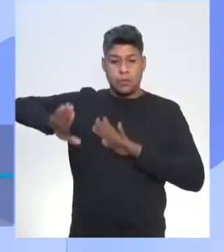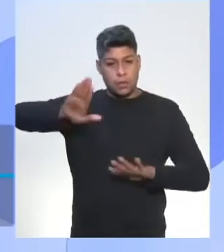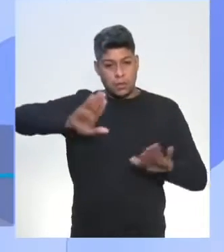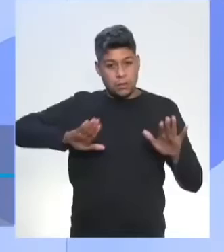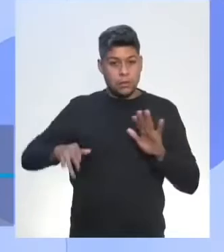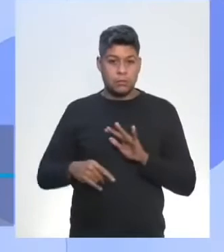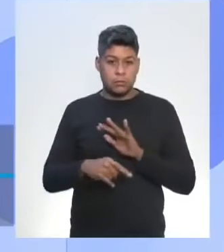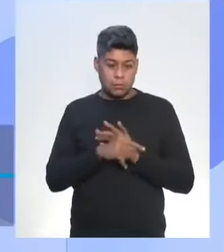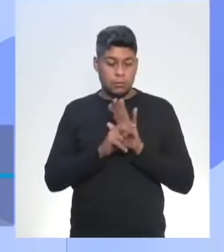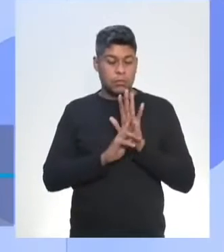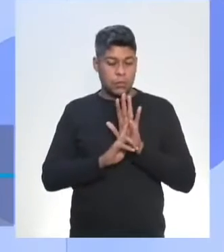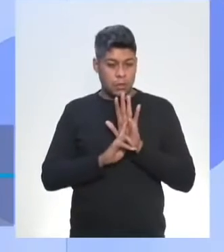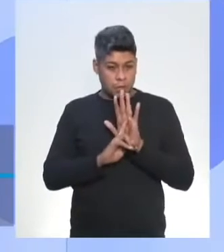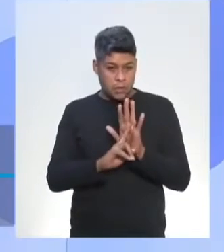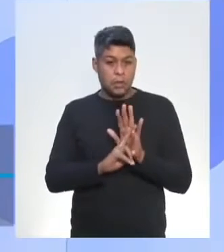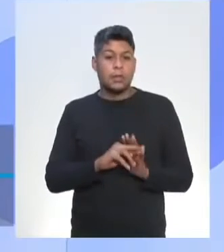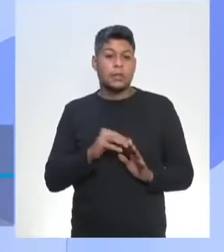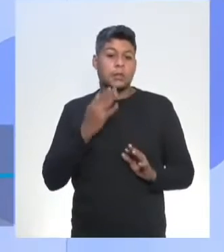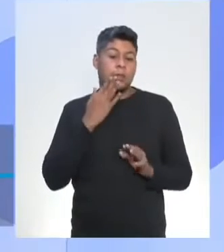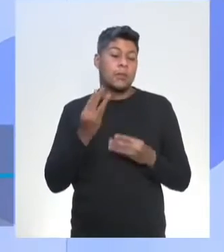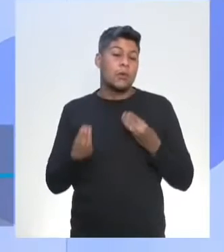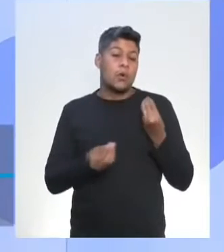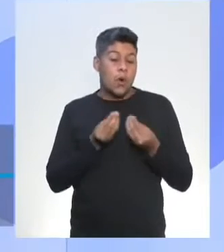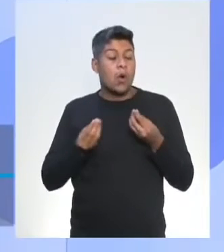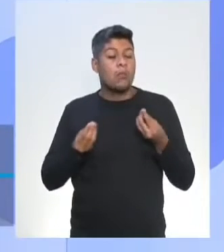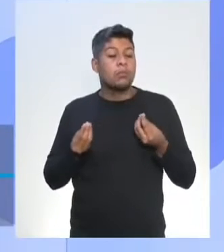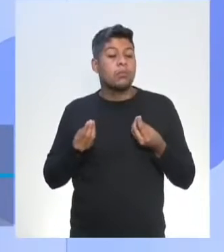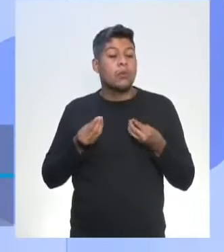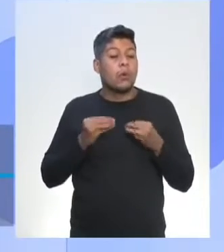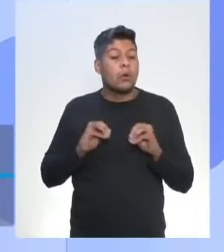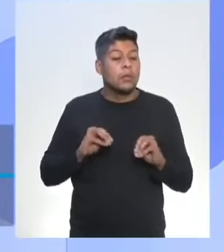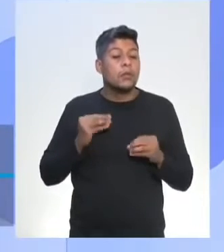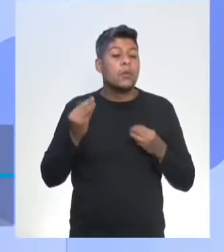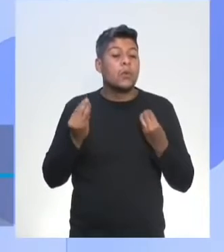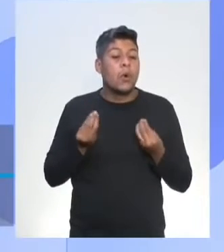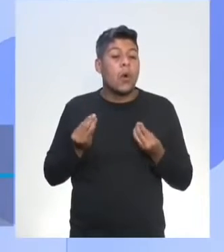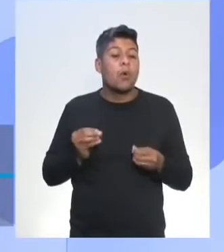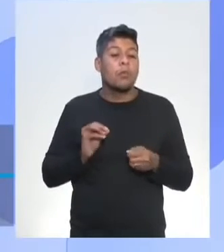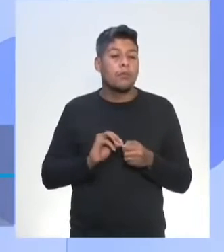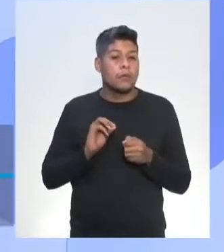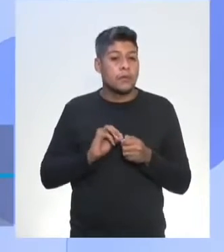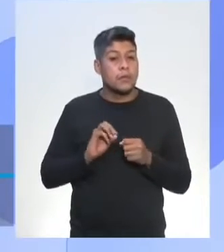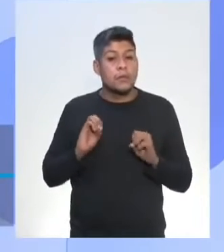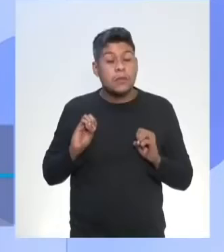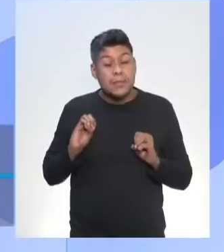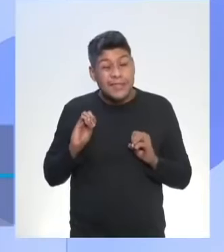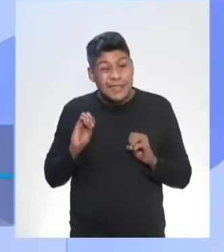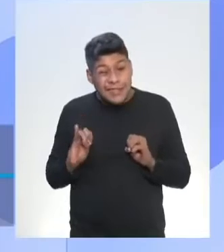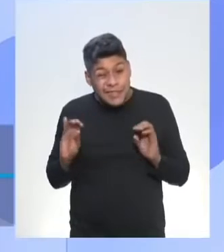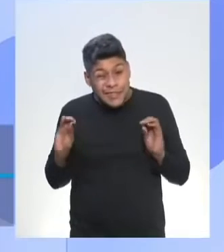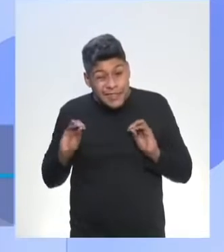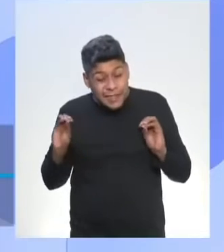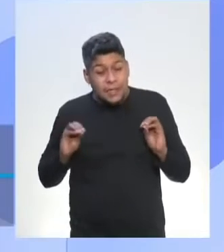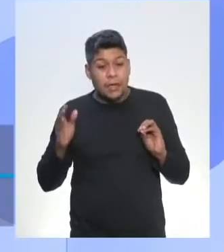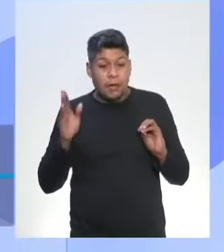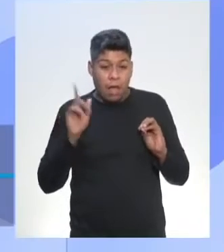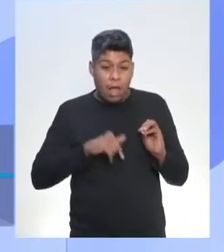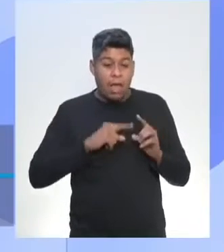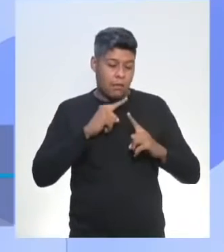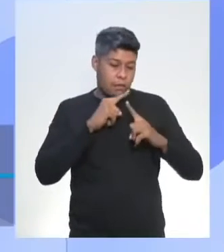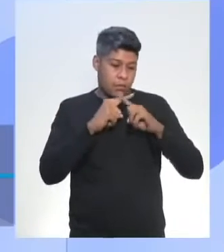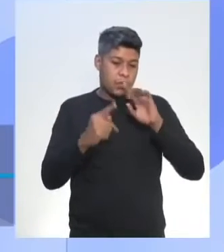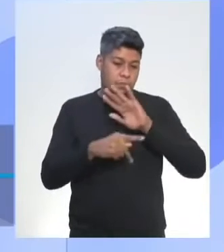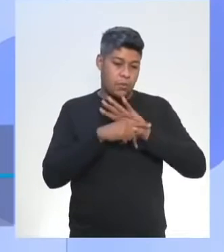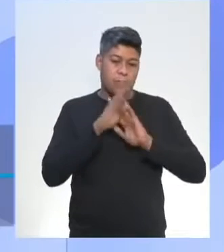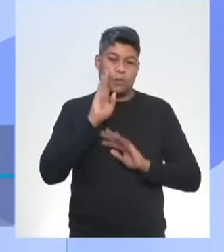cuidado com essa representação aí como que vocês estão colocando como que vocês estão fazendo senão vai aparecer uma multiplicação